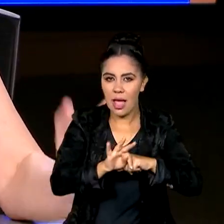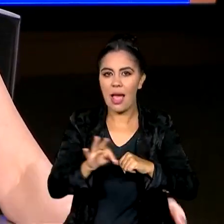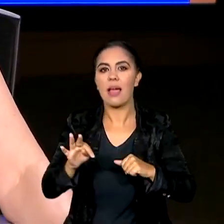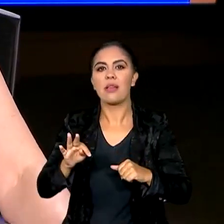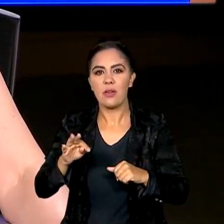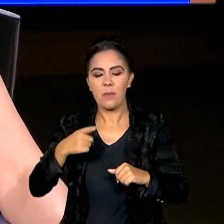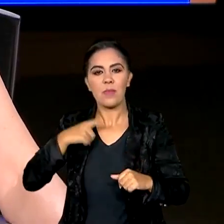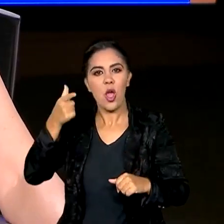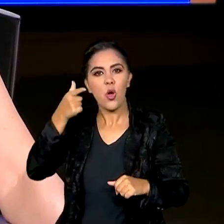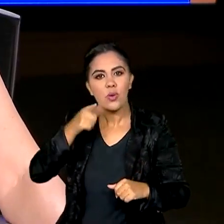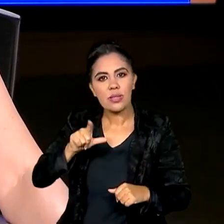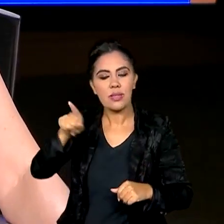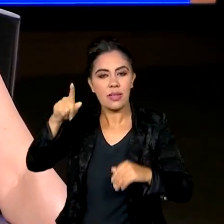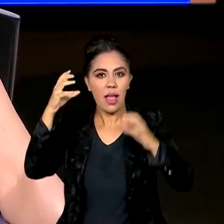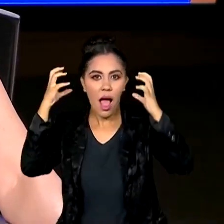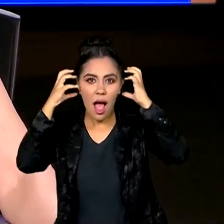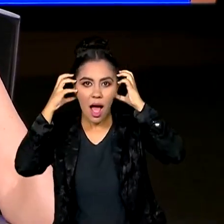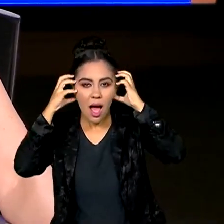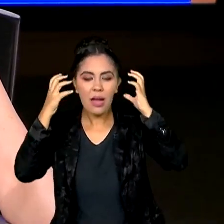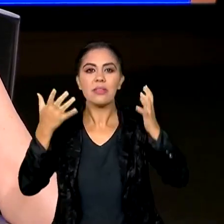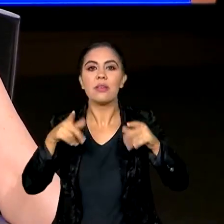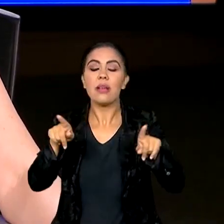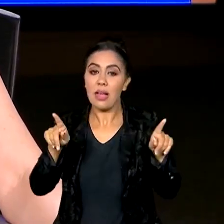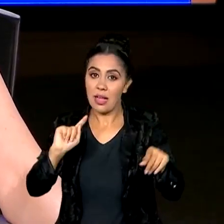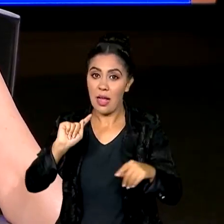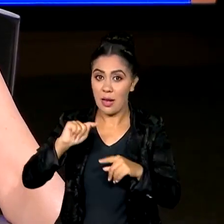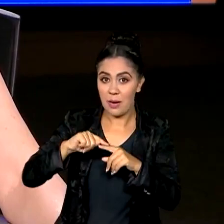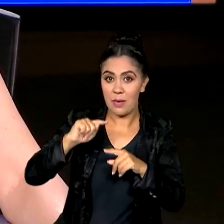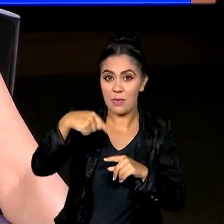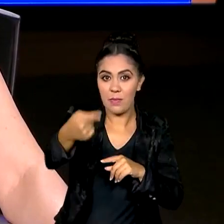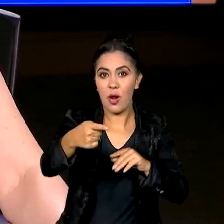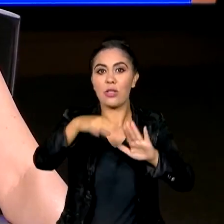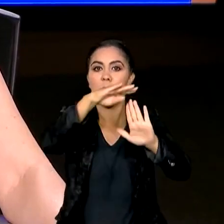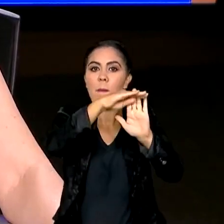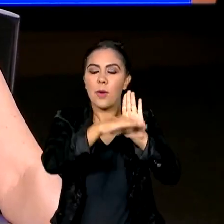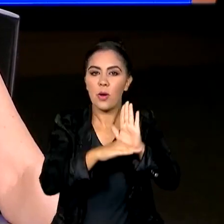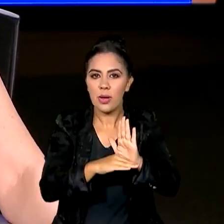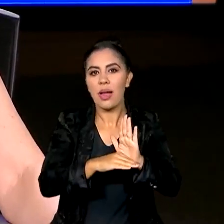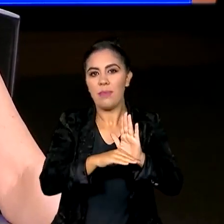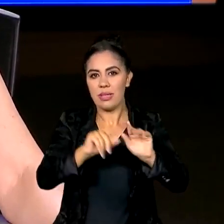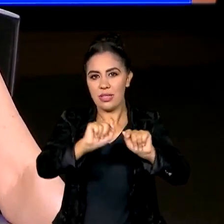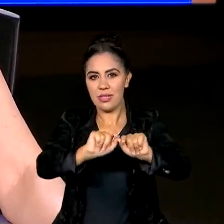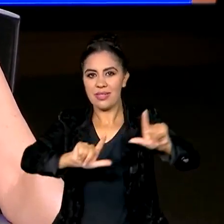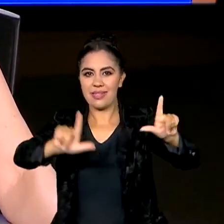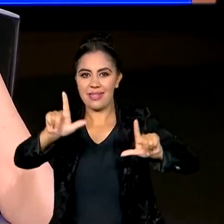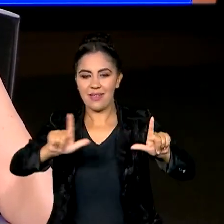pelo nosso Reinaldo dos Santos. A gente se vê em programa inédito na semana que vem.